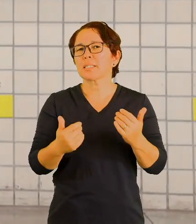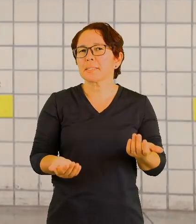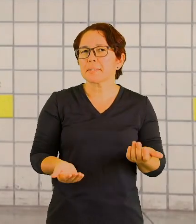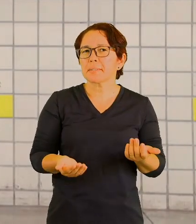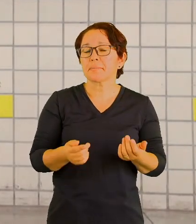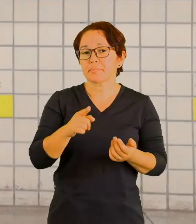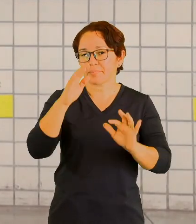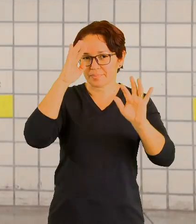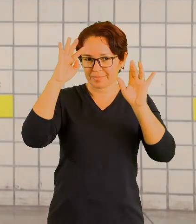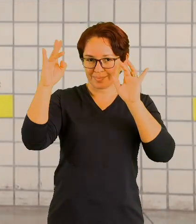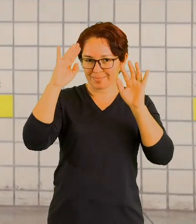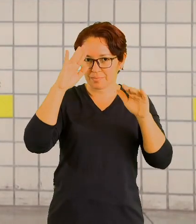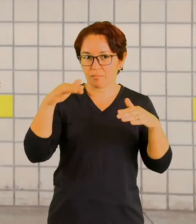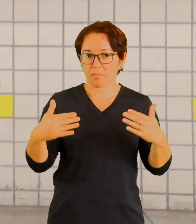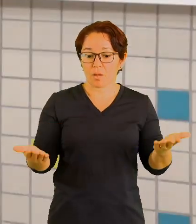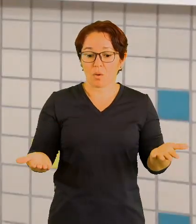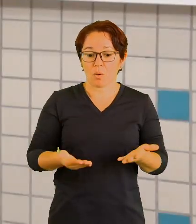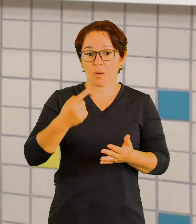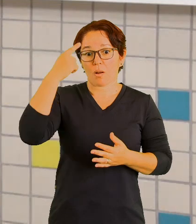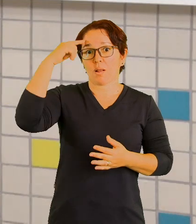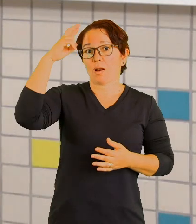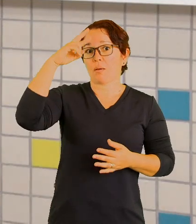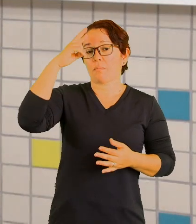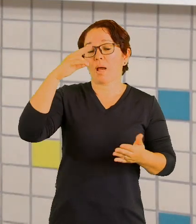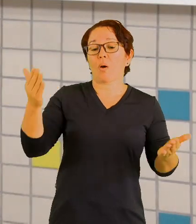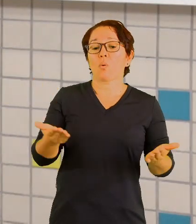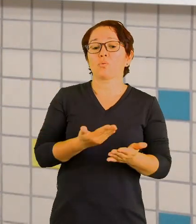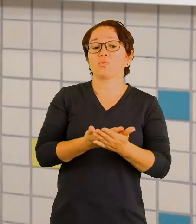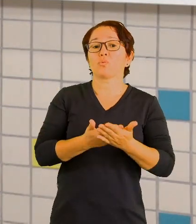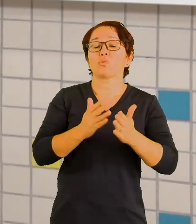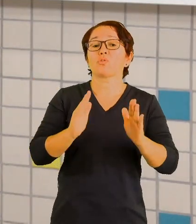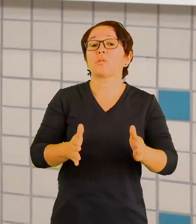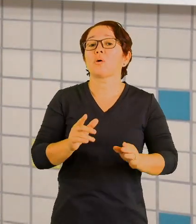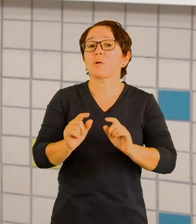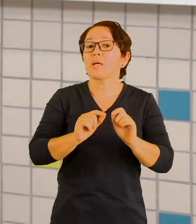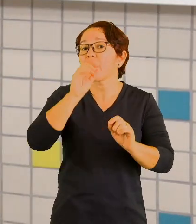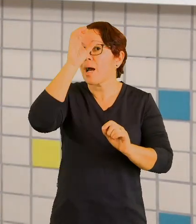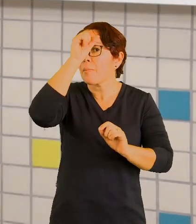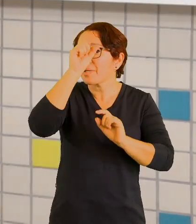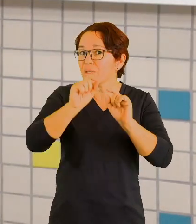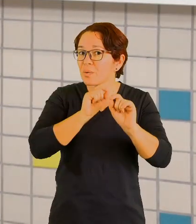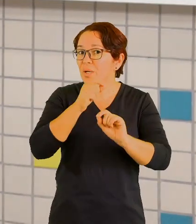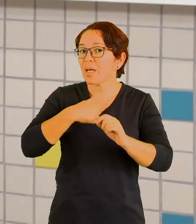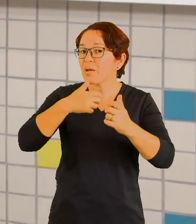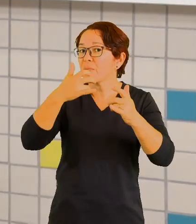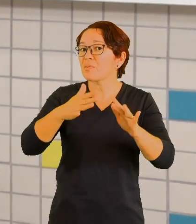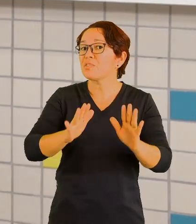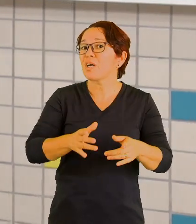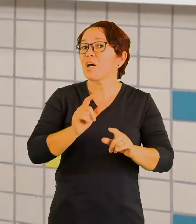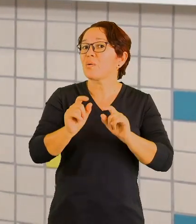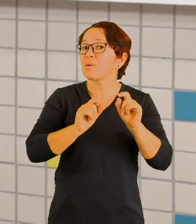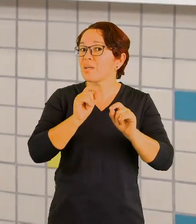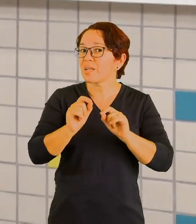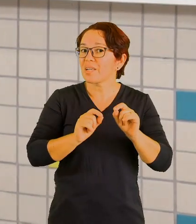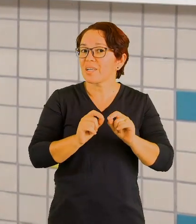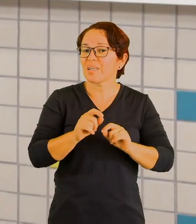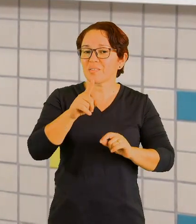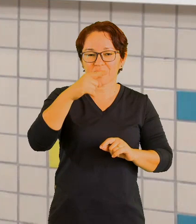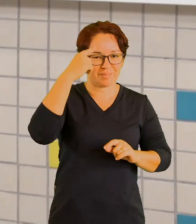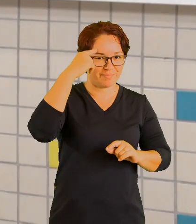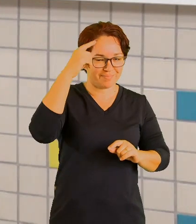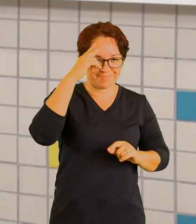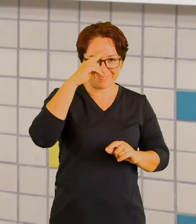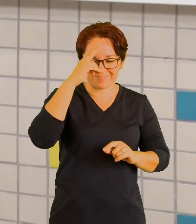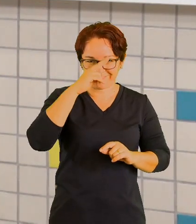estudamos nessa aula de hoje? Vamos exercitar o mapa mental. Como eu venho falado nas